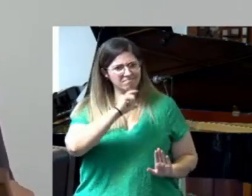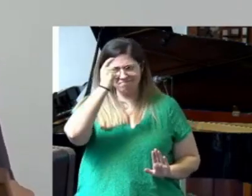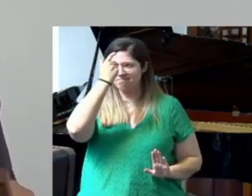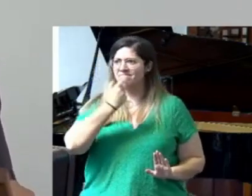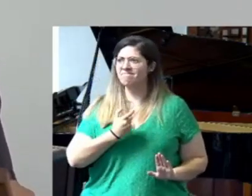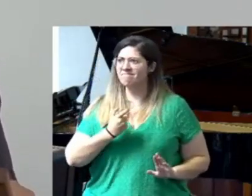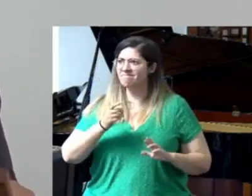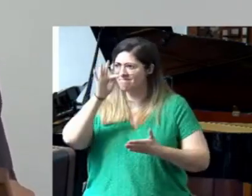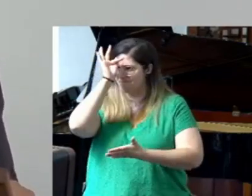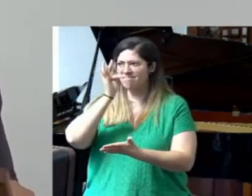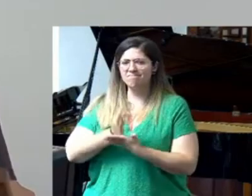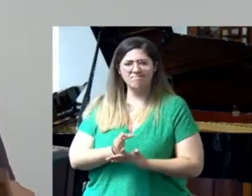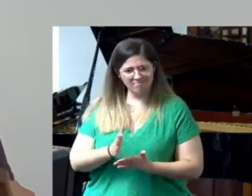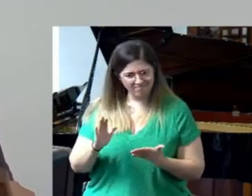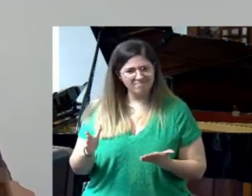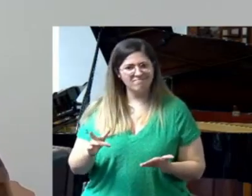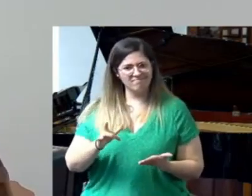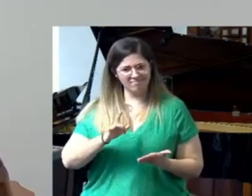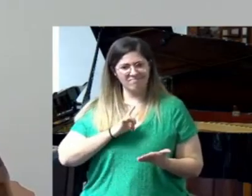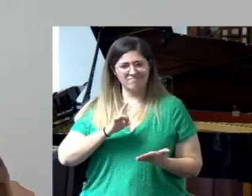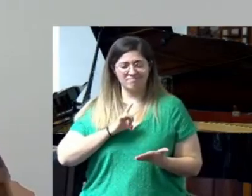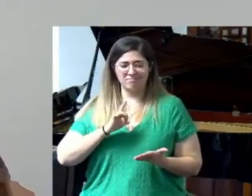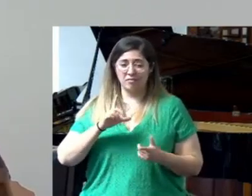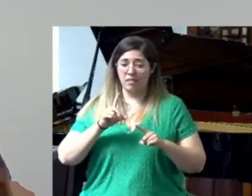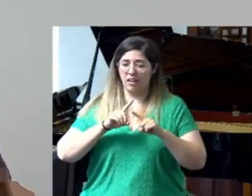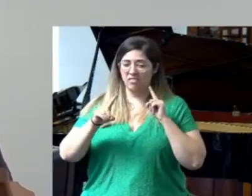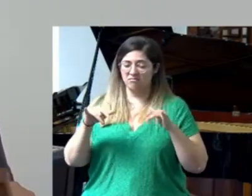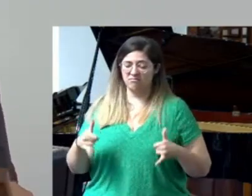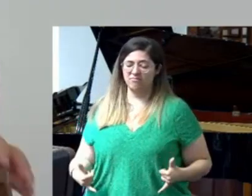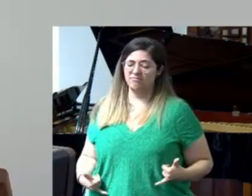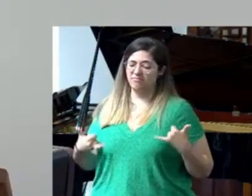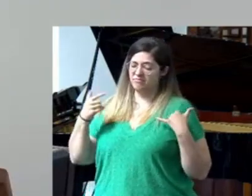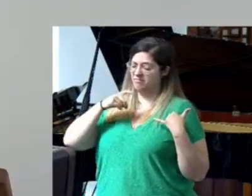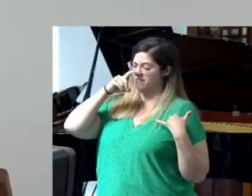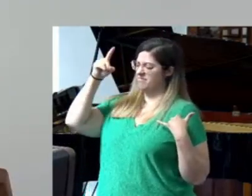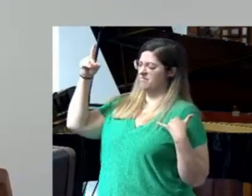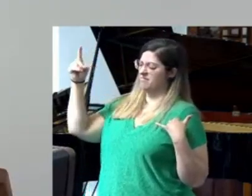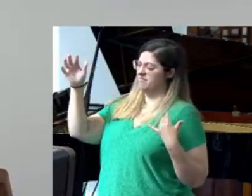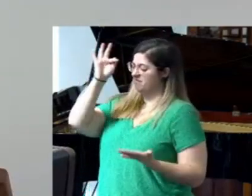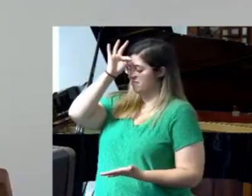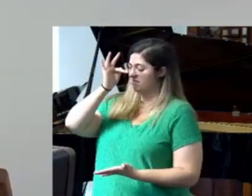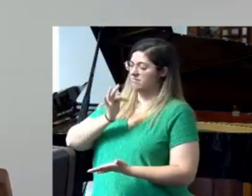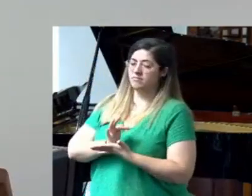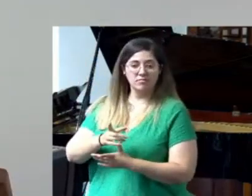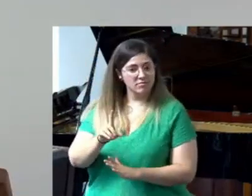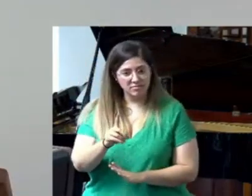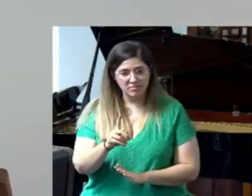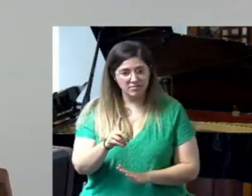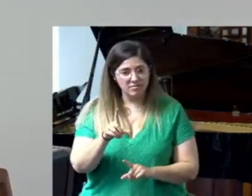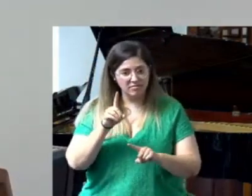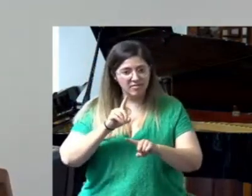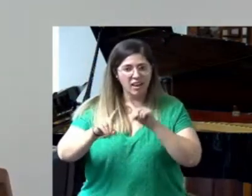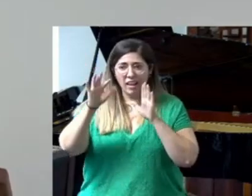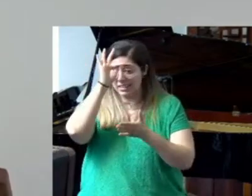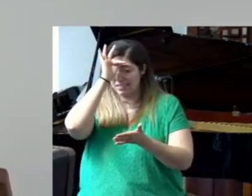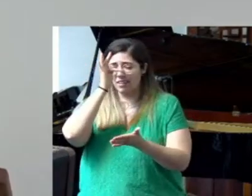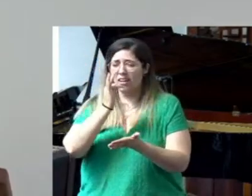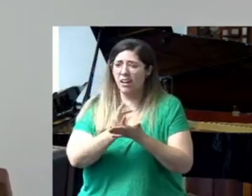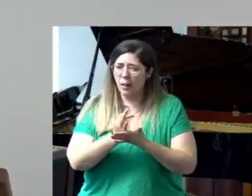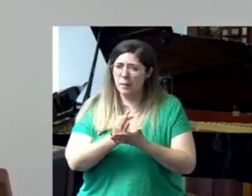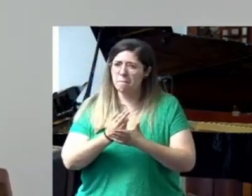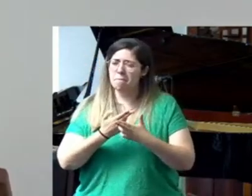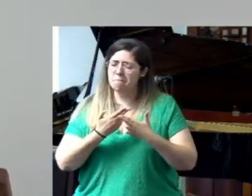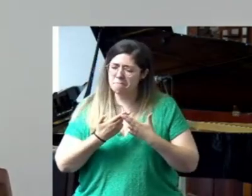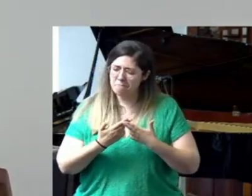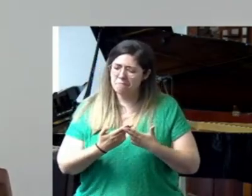parte das pessoas que nós conhecemos. Mas ela não pode ser uma fé arrogante. Ela tem que ser uma fé resiliente, uma fé que nos leva a